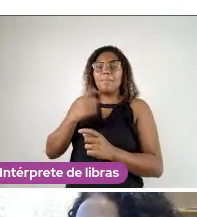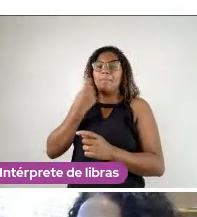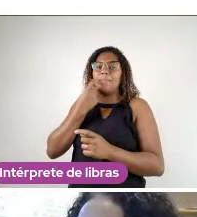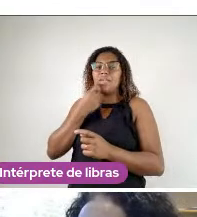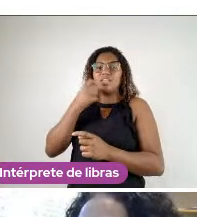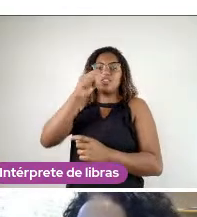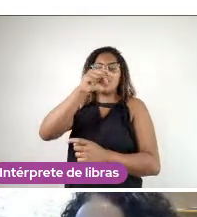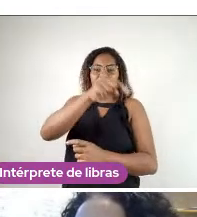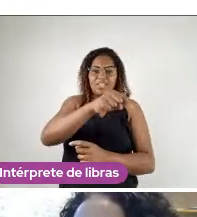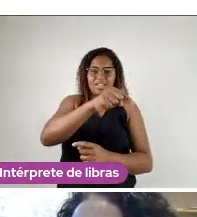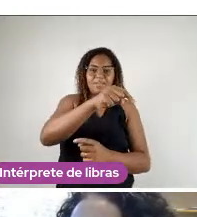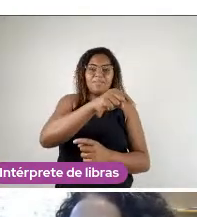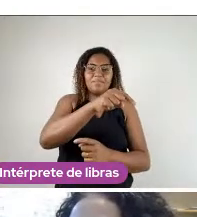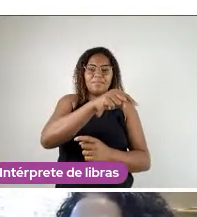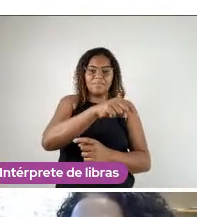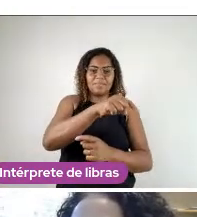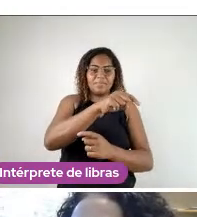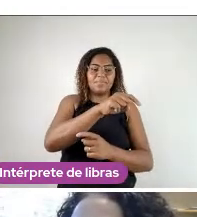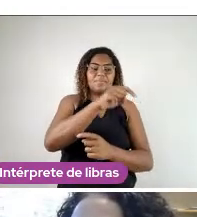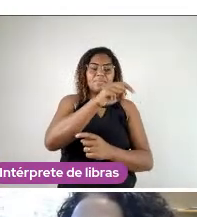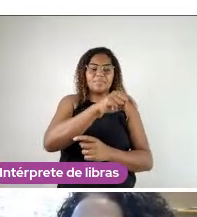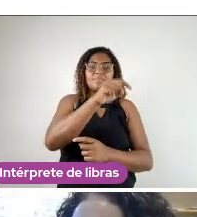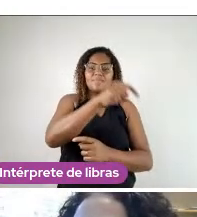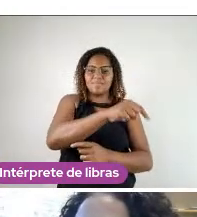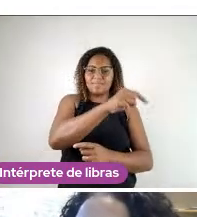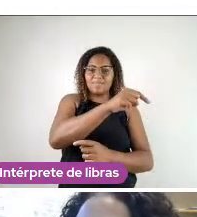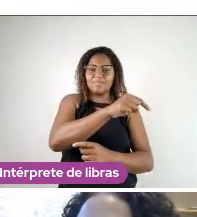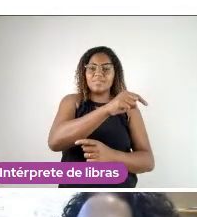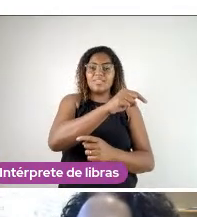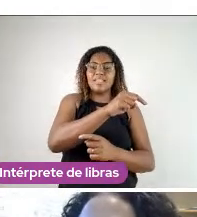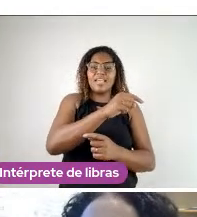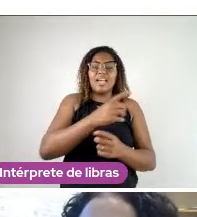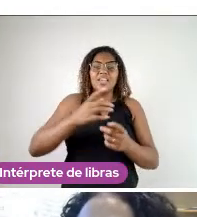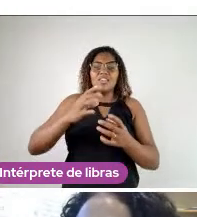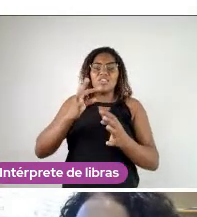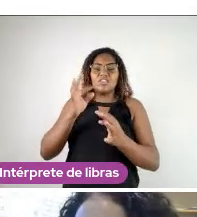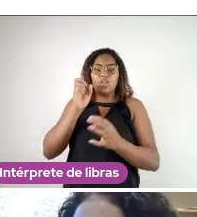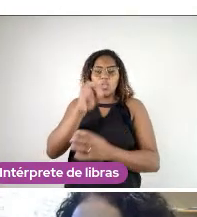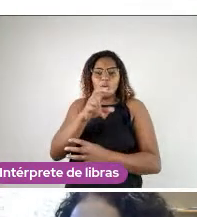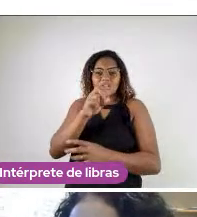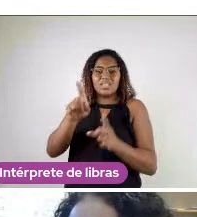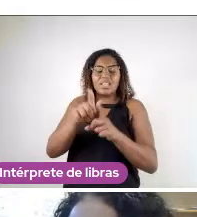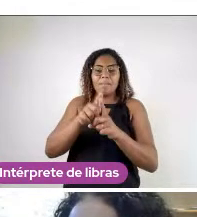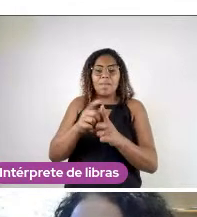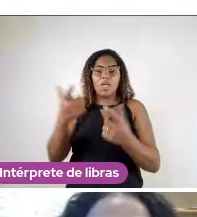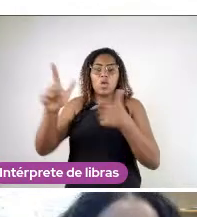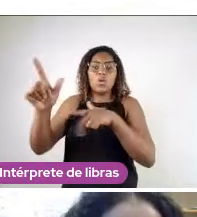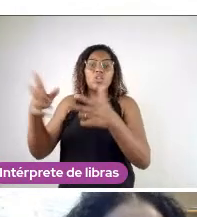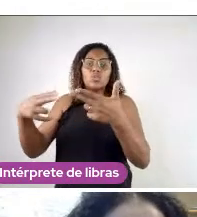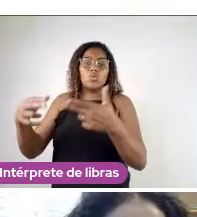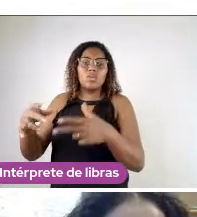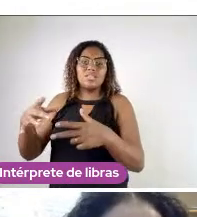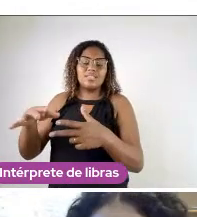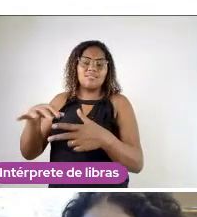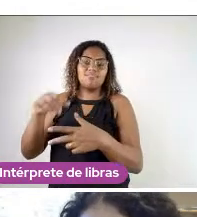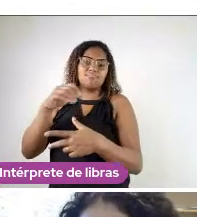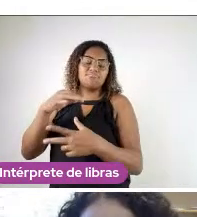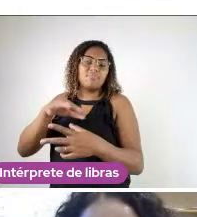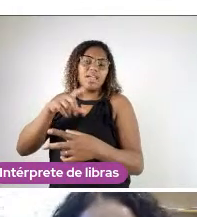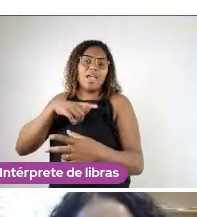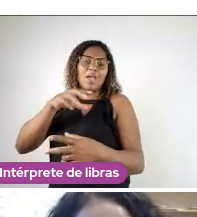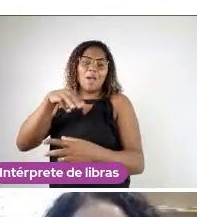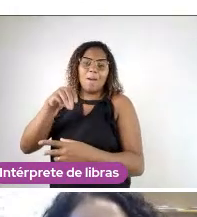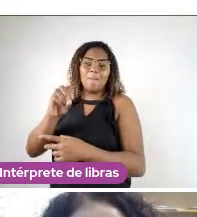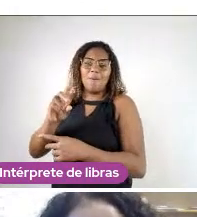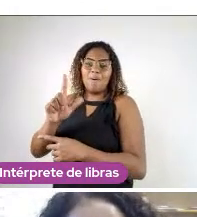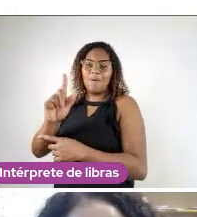mas agora também está se encontrando as toxinas em outros vetores, né, que são moluscos. Né?